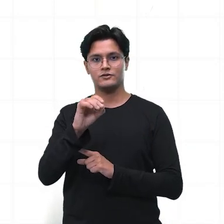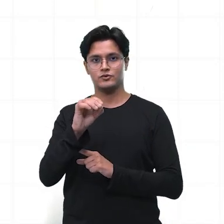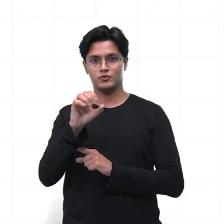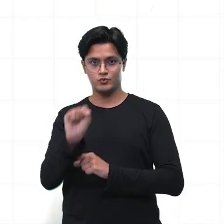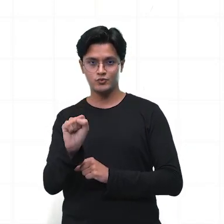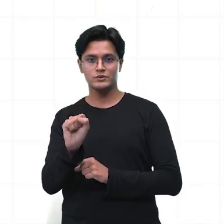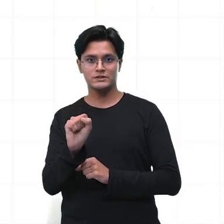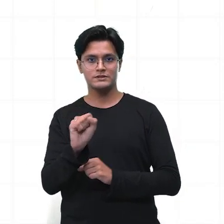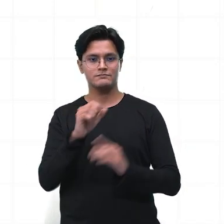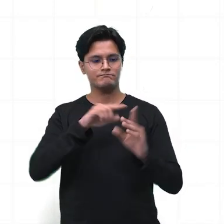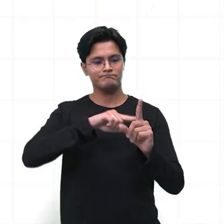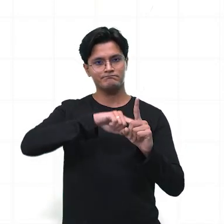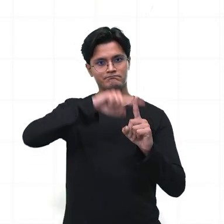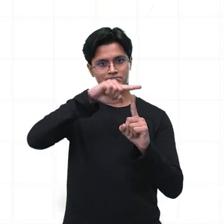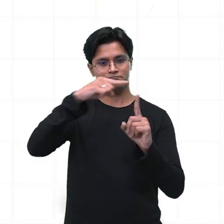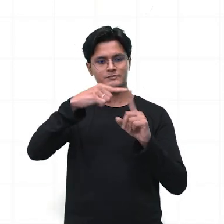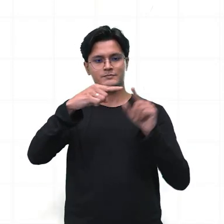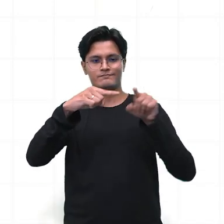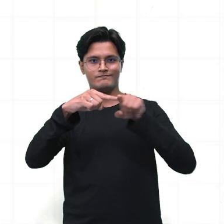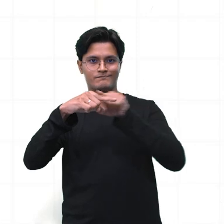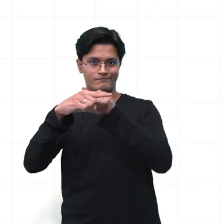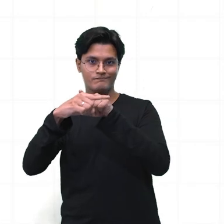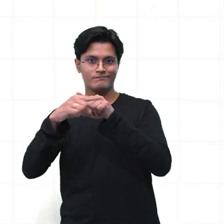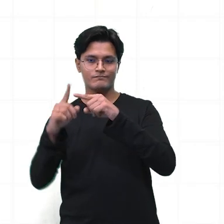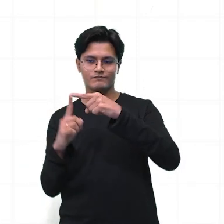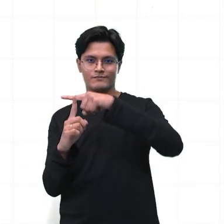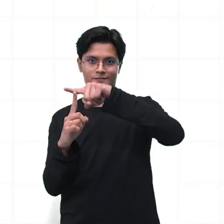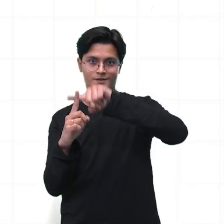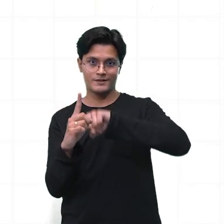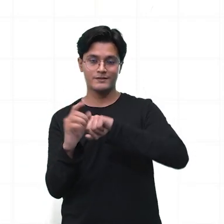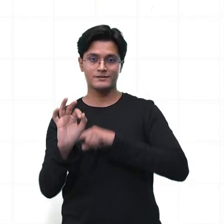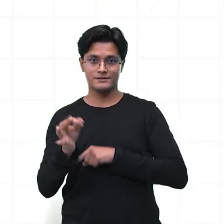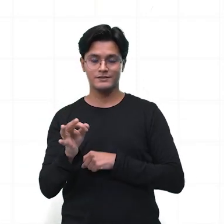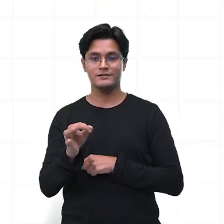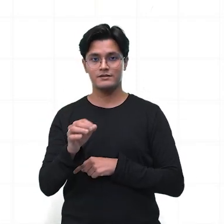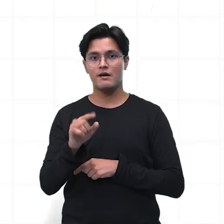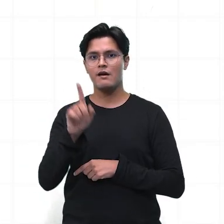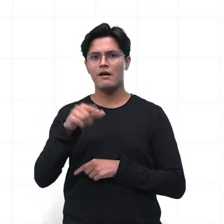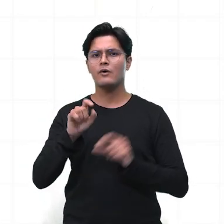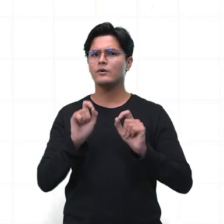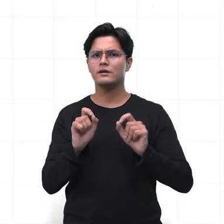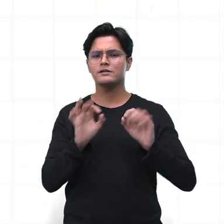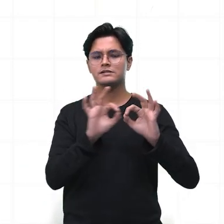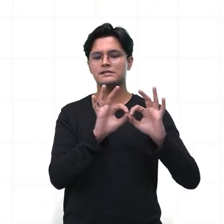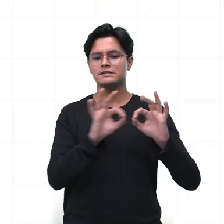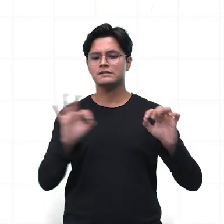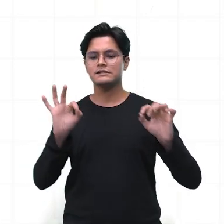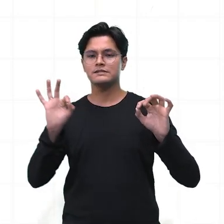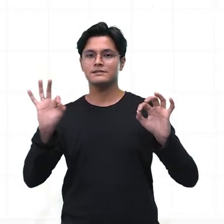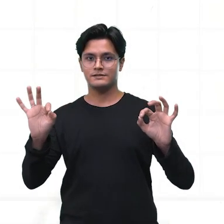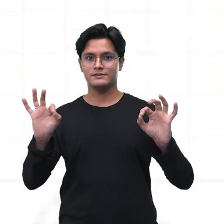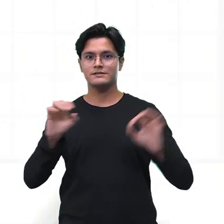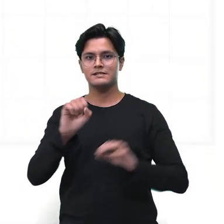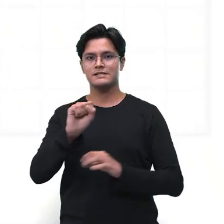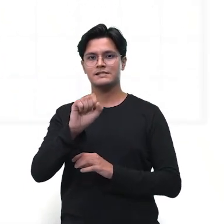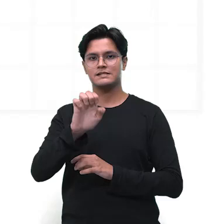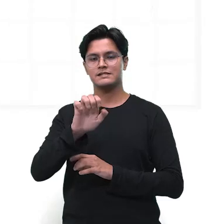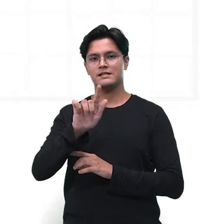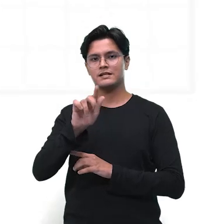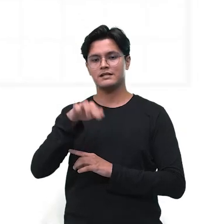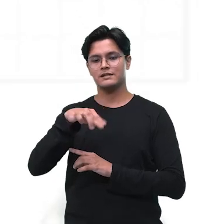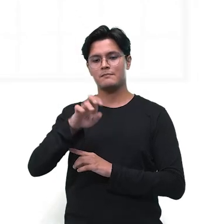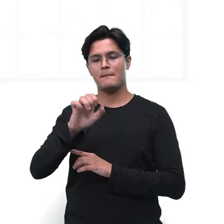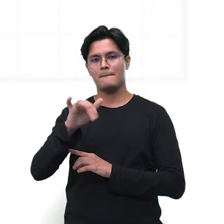que por sua vez são segmentos de reta. Então veja, um polígono nada mais é